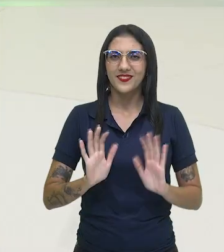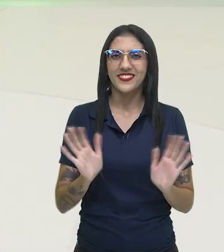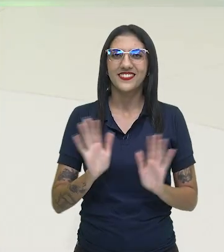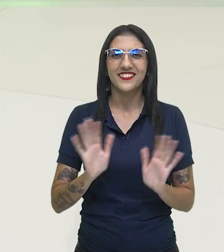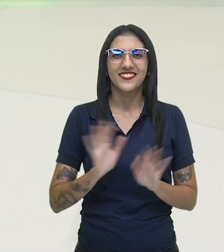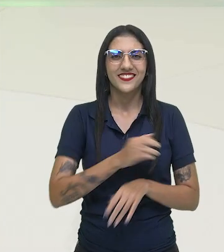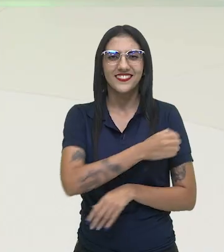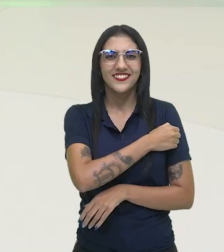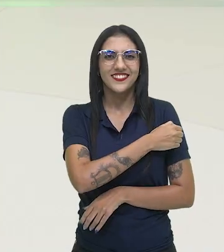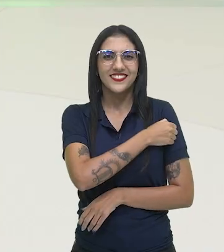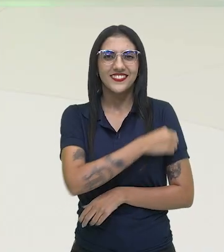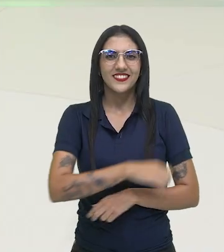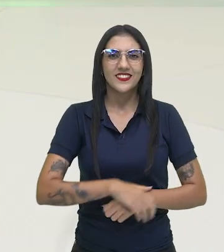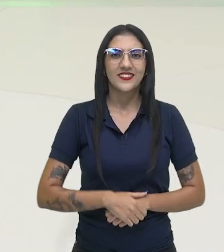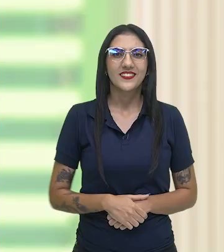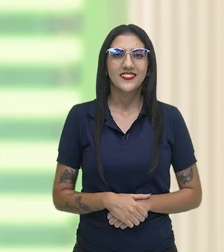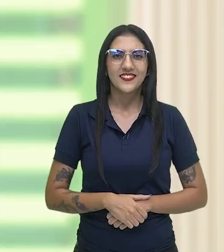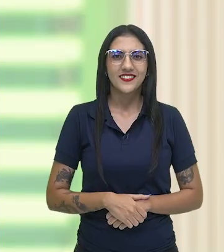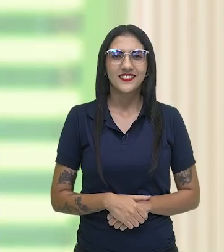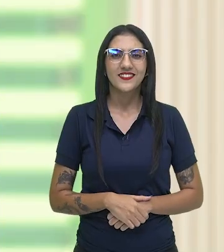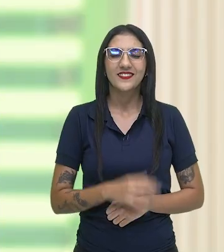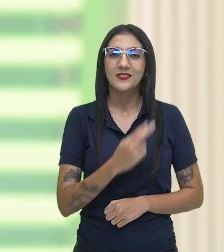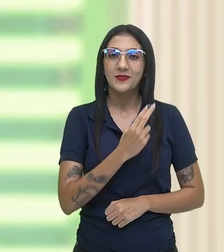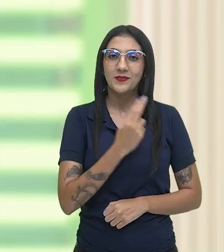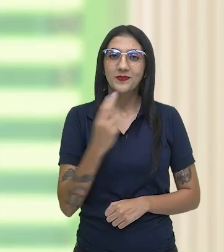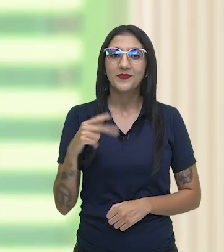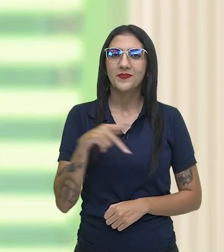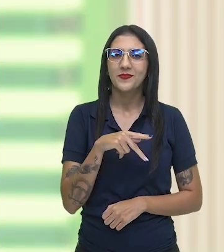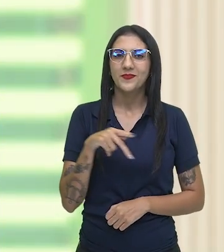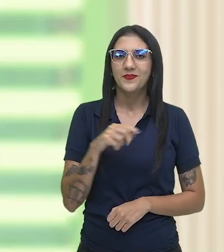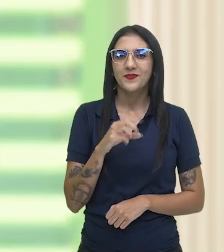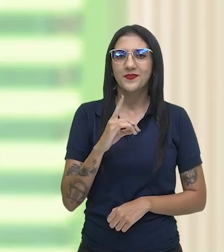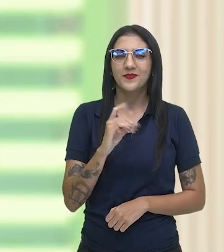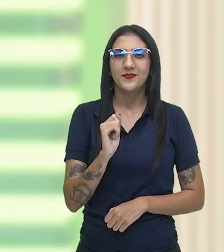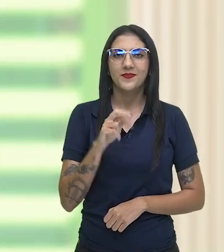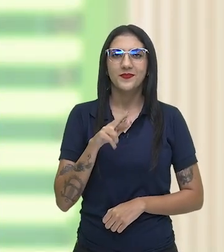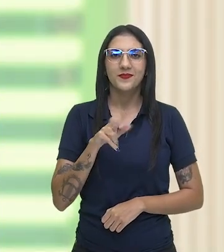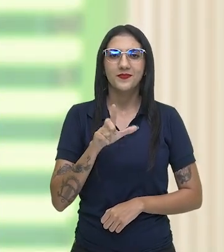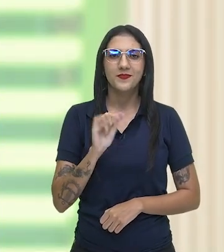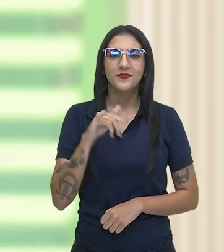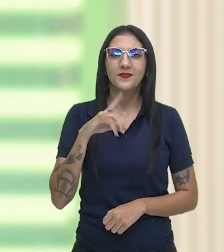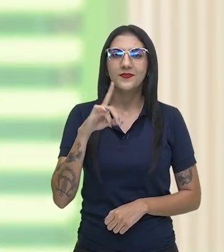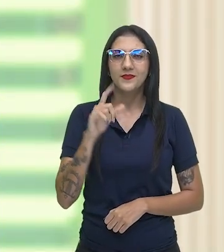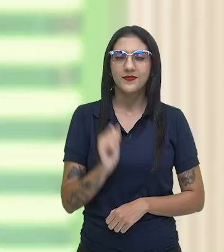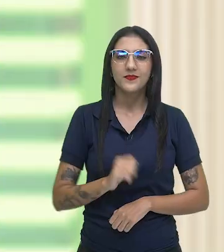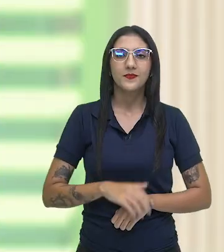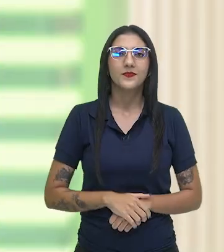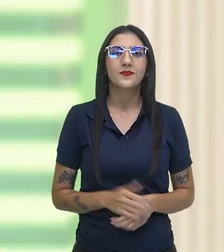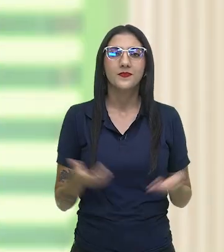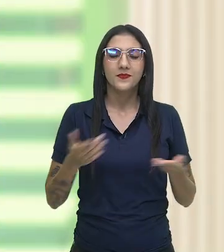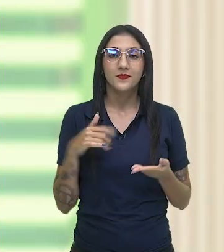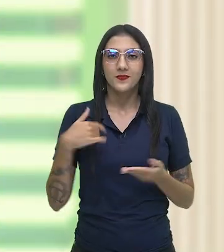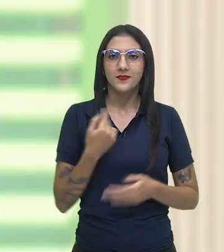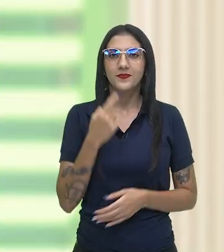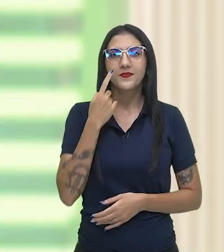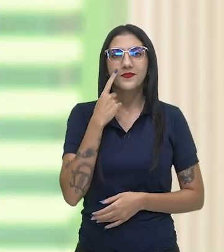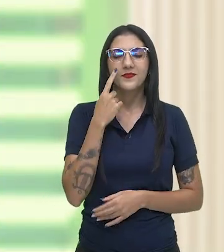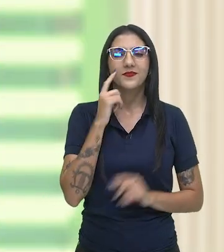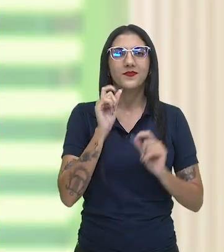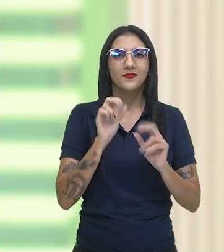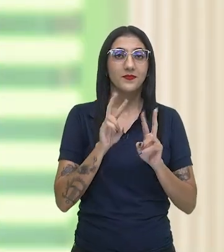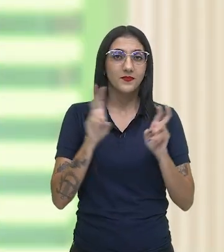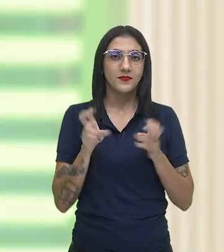estudantes! O meu nome é Darlinda Dias Monteiro e agora vamos conhecer,